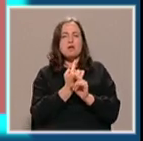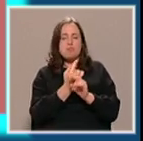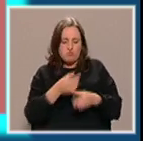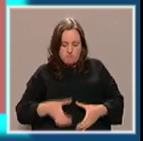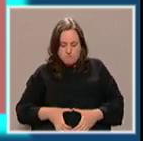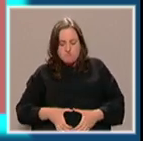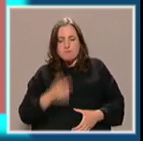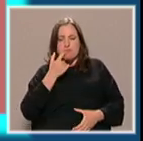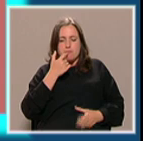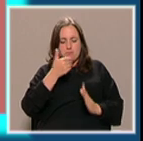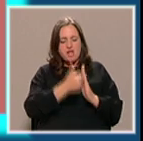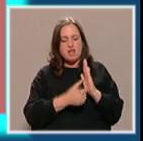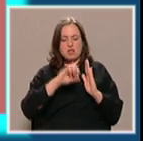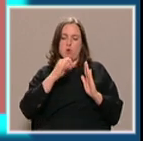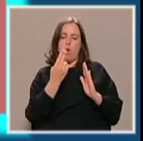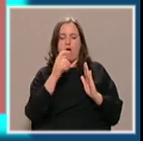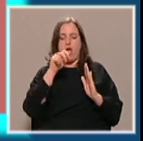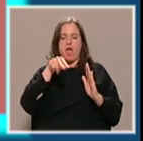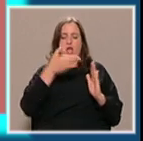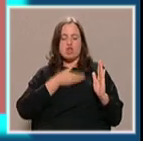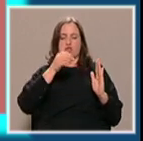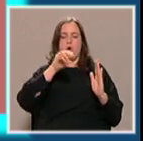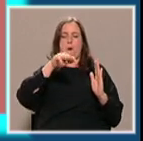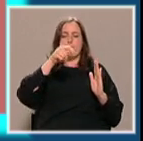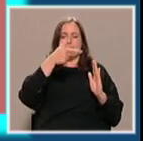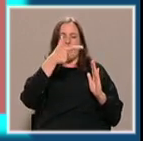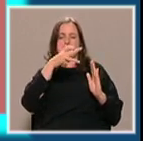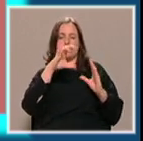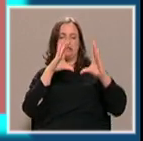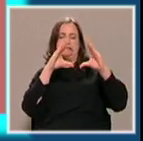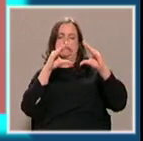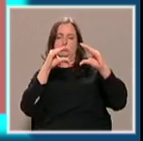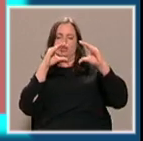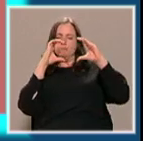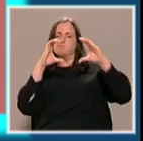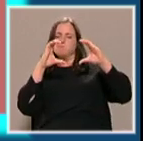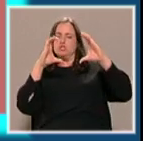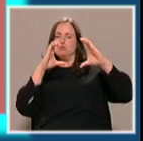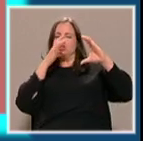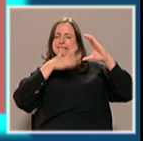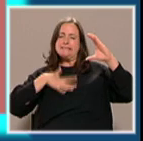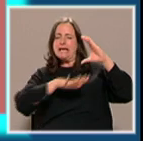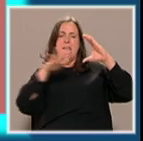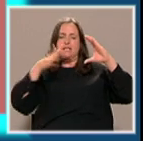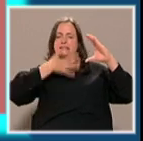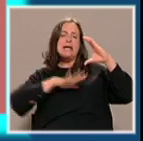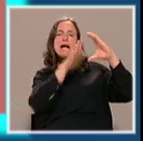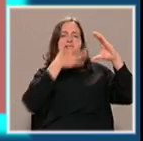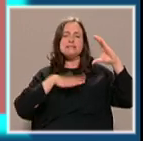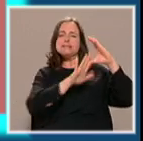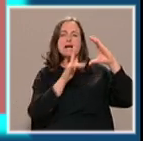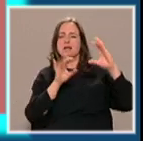do útero, ou endométrio, torna-se bastante espessa, esponjosa e irrigada, pronta para receber